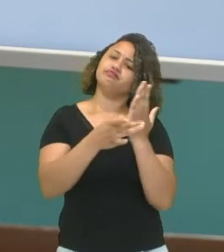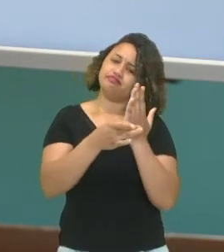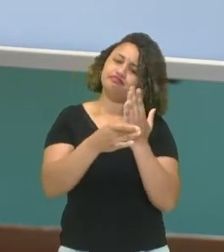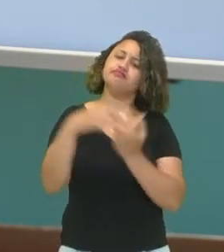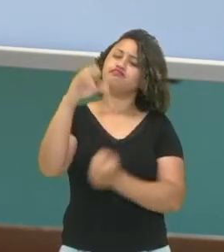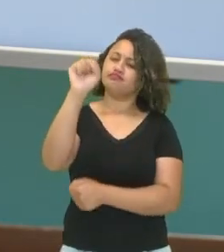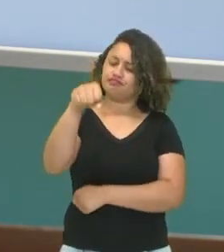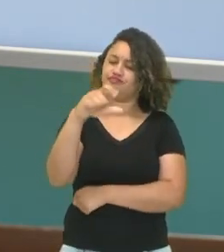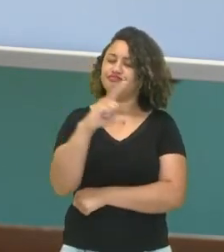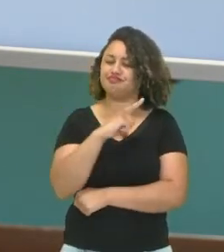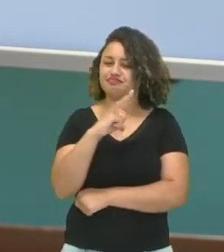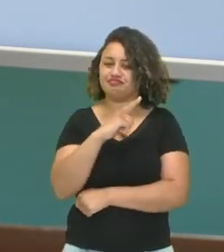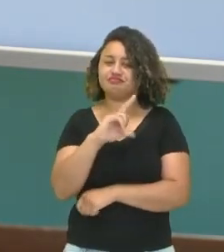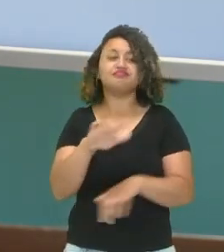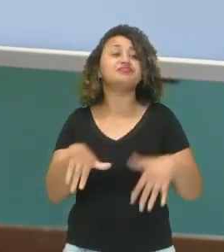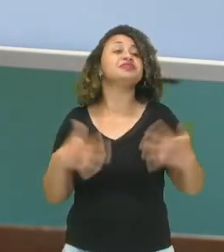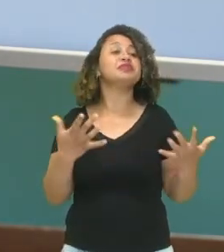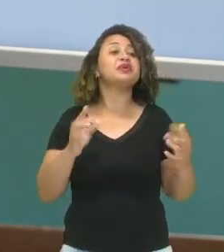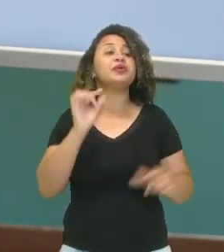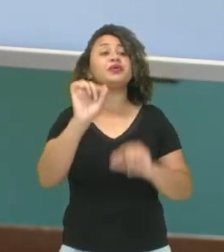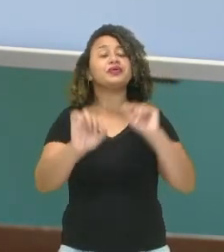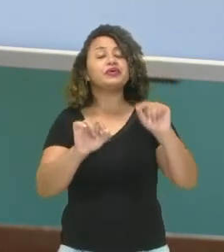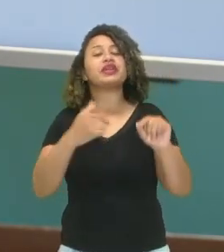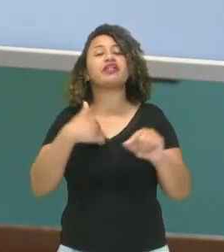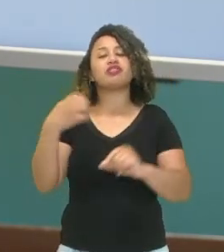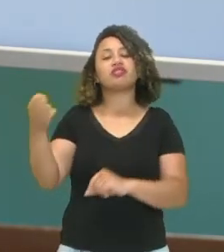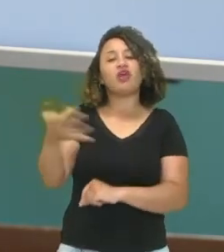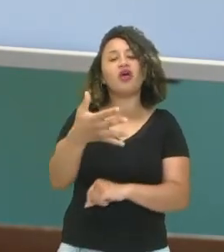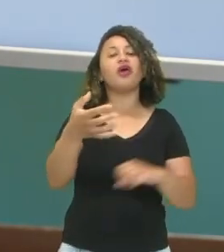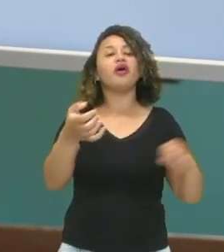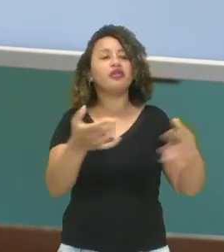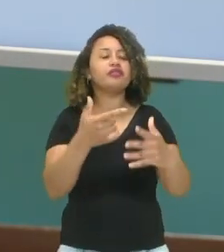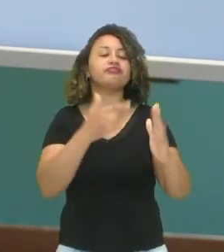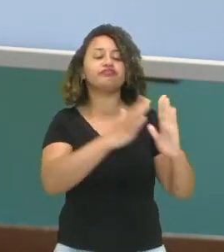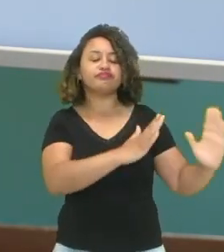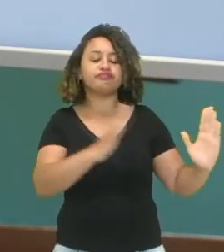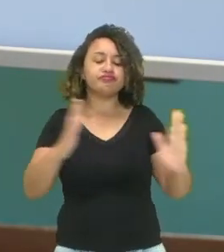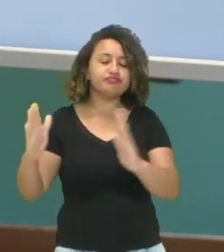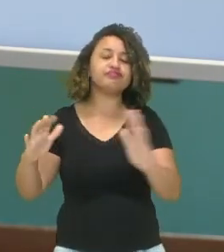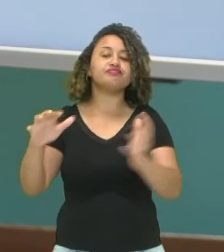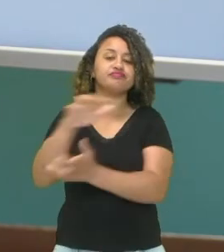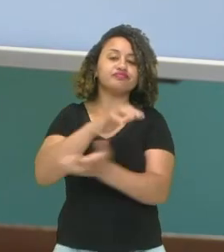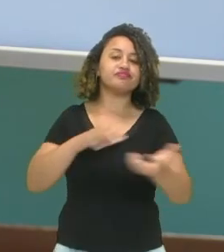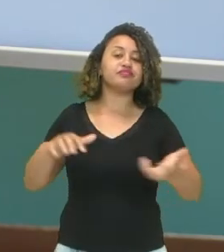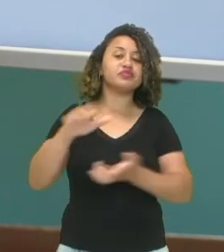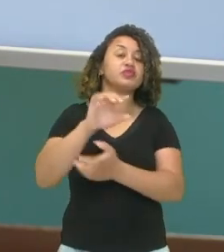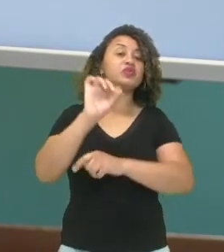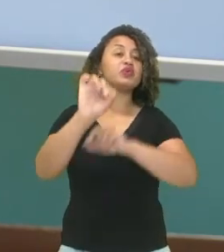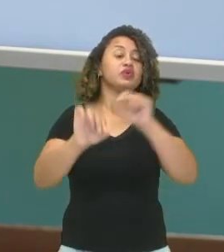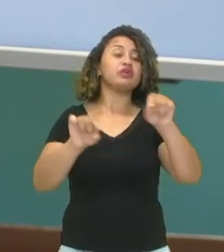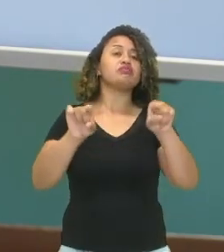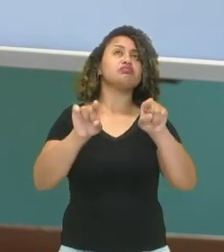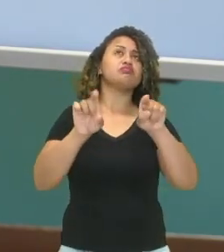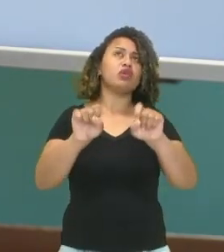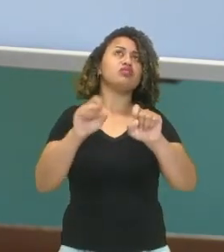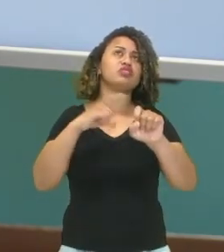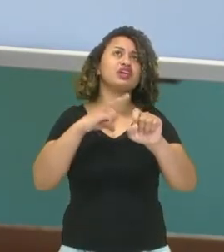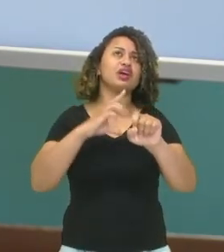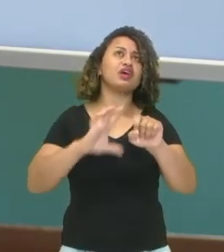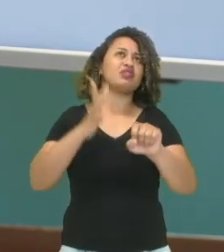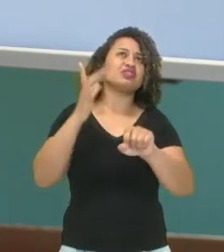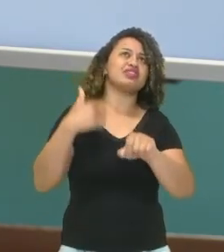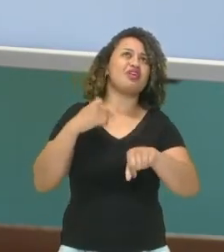Inevitavelmente, as coisas, as inovações, os movimentos, as revoluções, elas chegam com um certo delay, com um